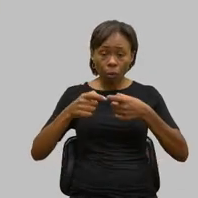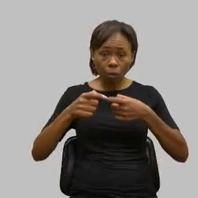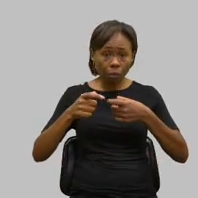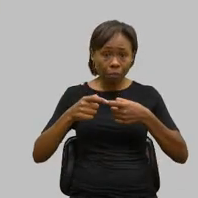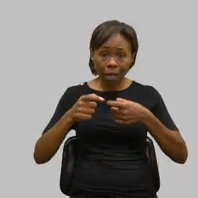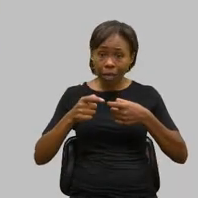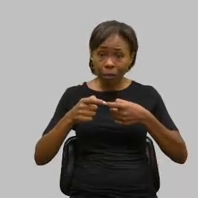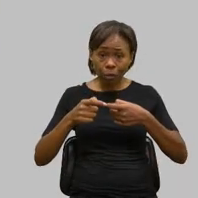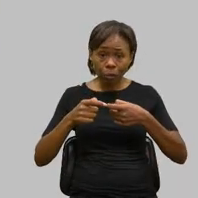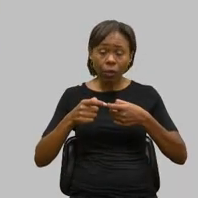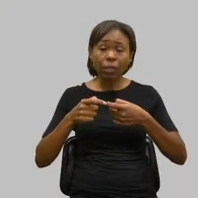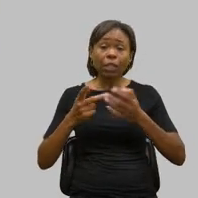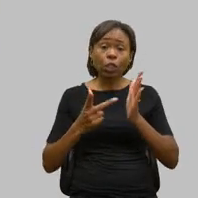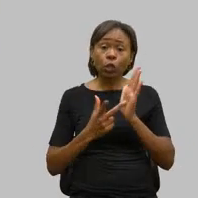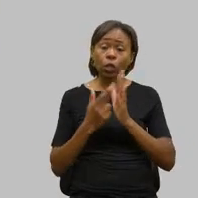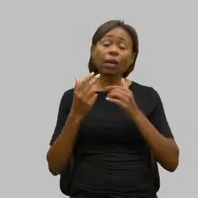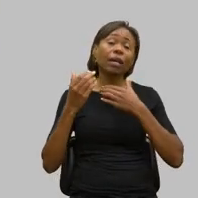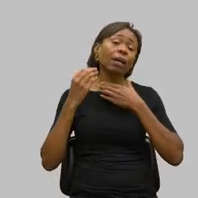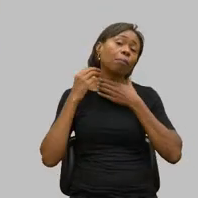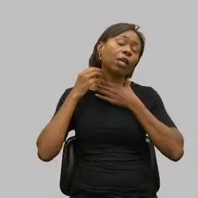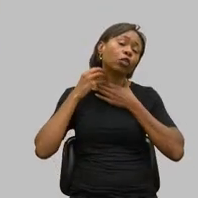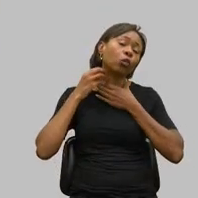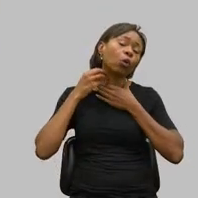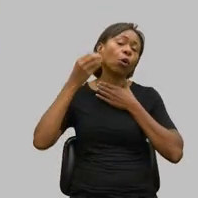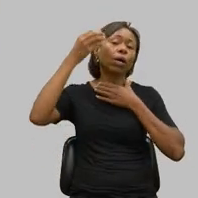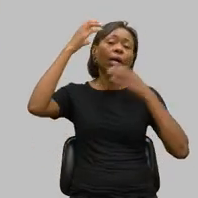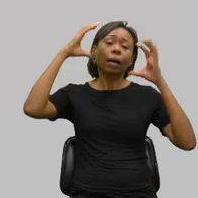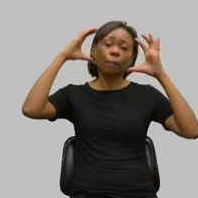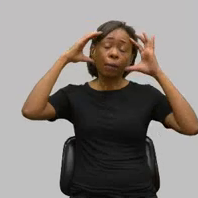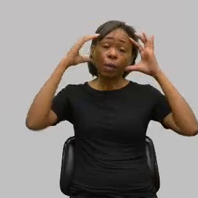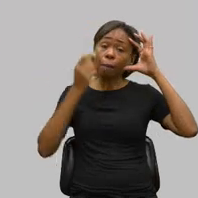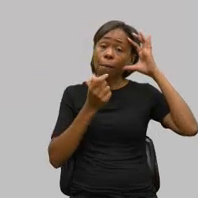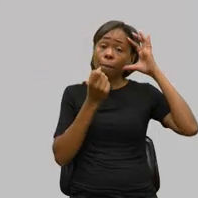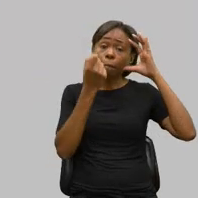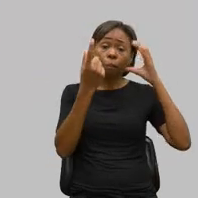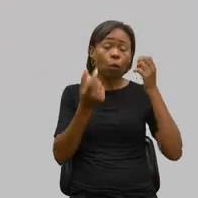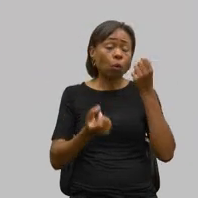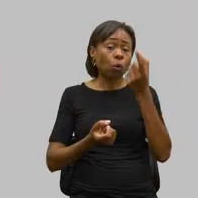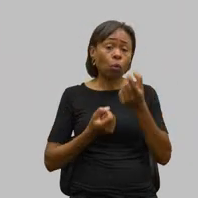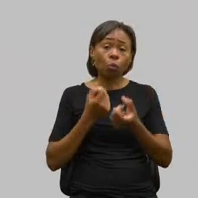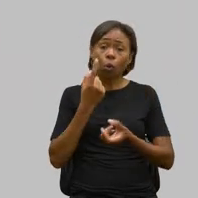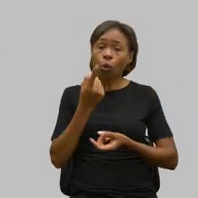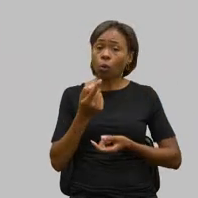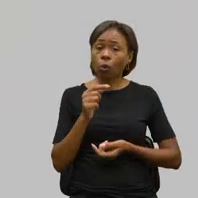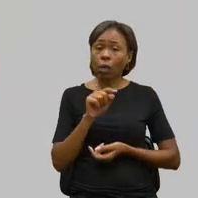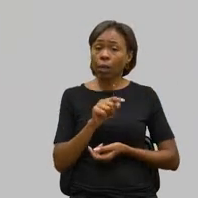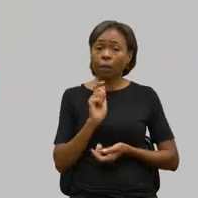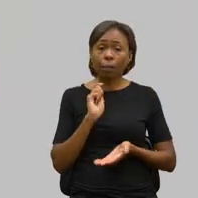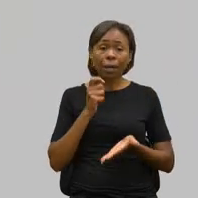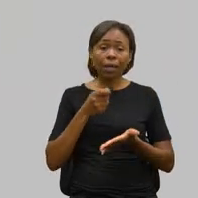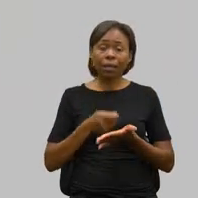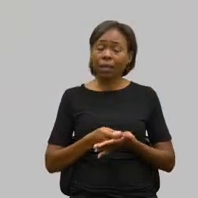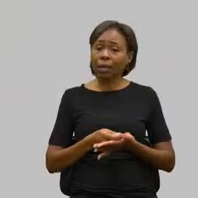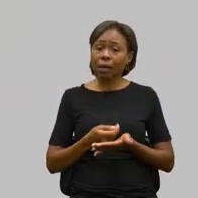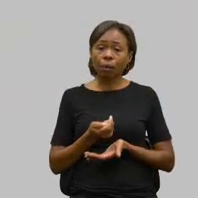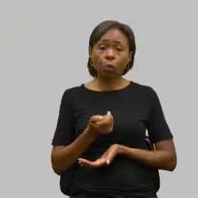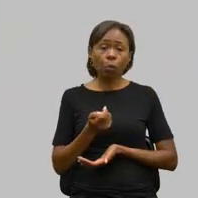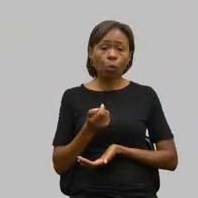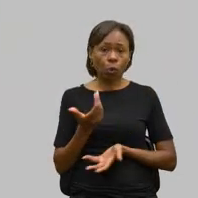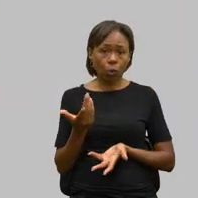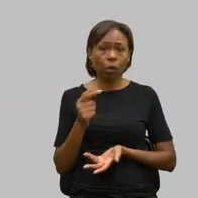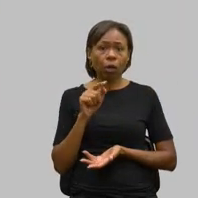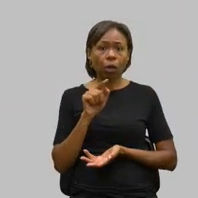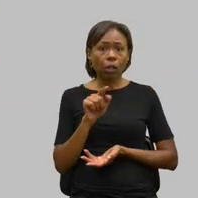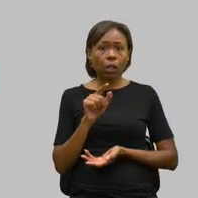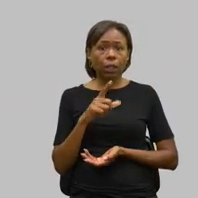pouquíssimos, R$ 96,00 no Estado de Minas Gerais que atendem SUS para poder fazer aquilo. Você tem uma suspeita de uma glândula